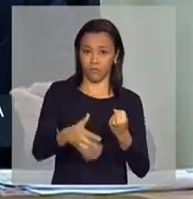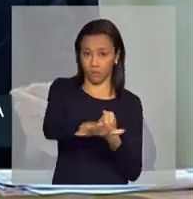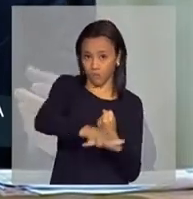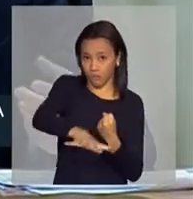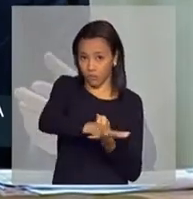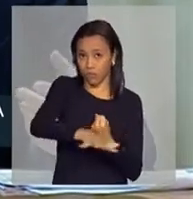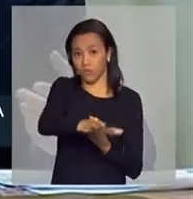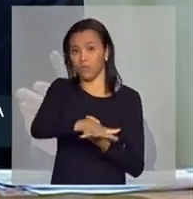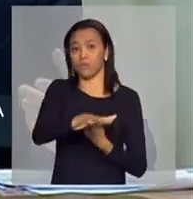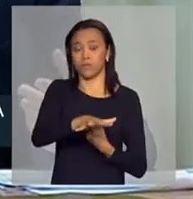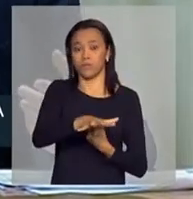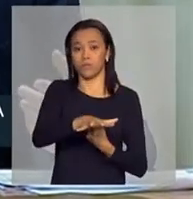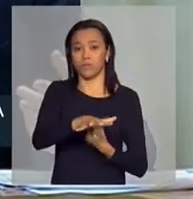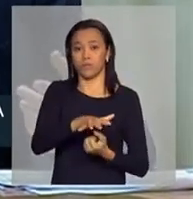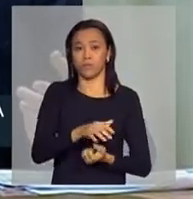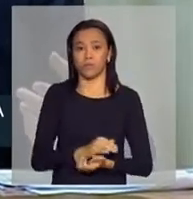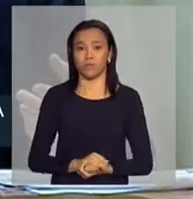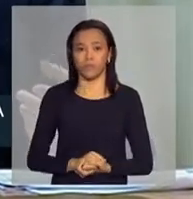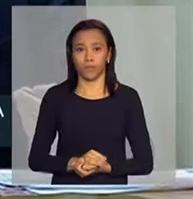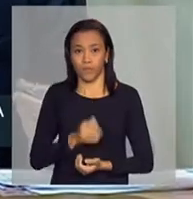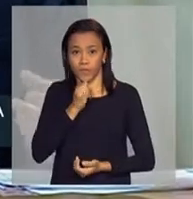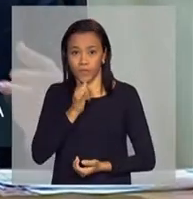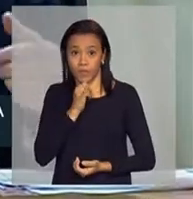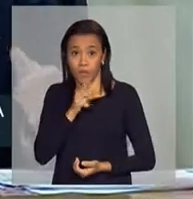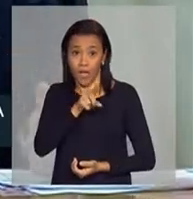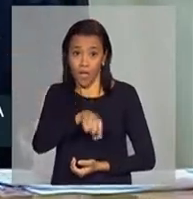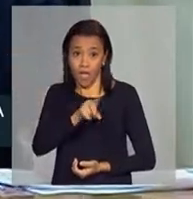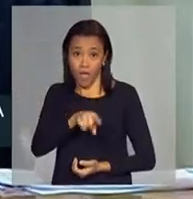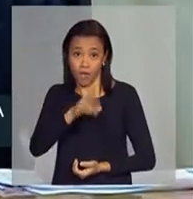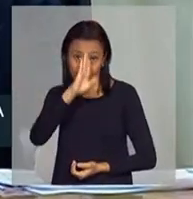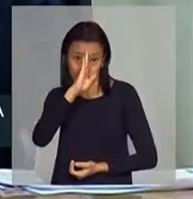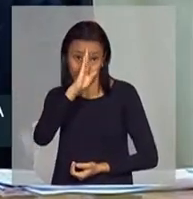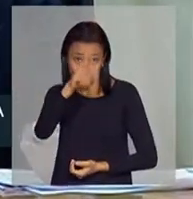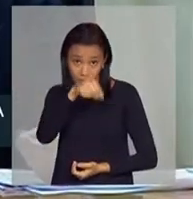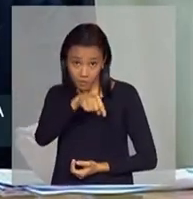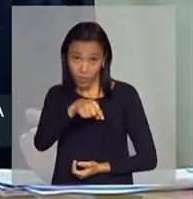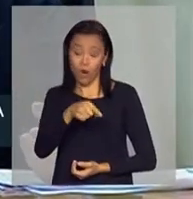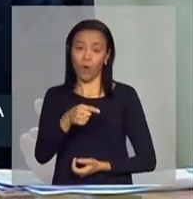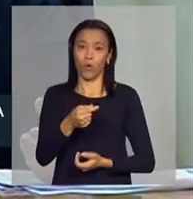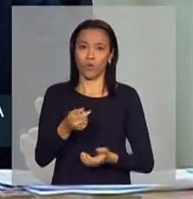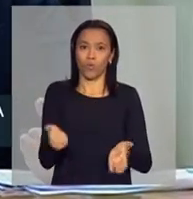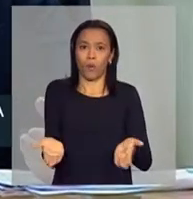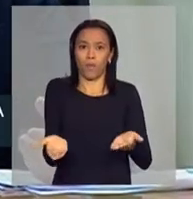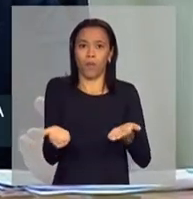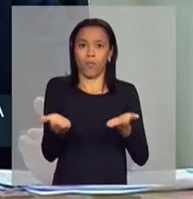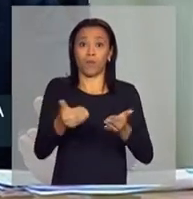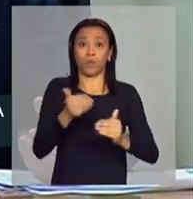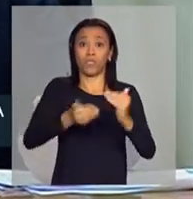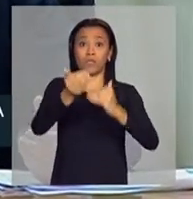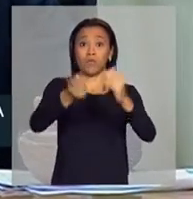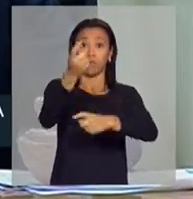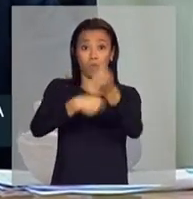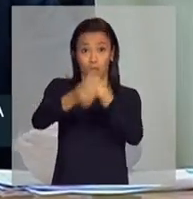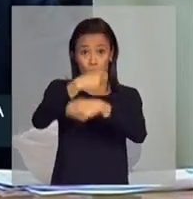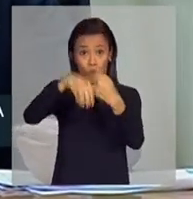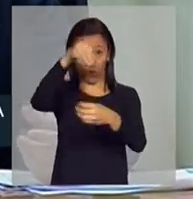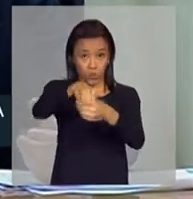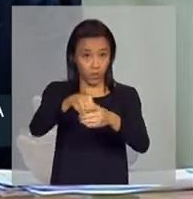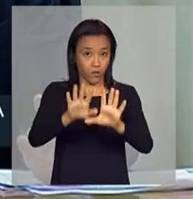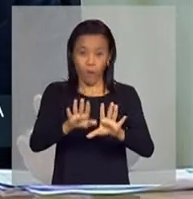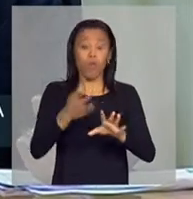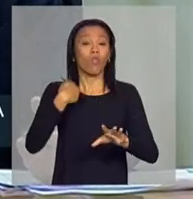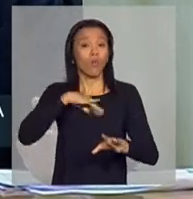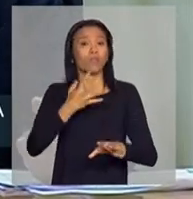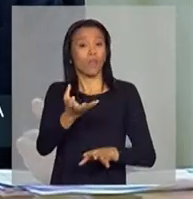a é o carro-chefe do crescimento da economia nós queremos que seja um investimento